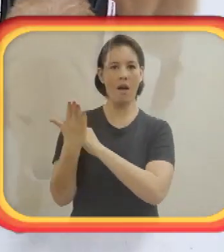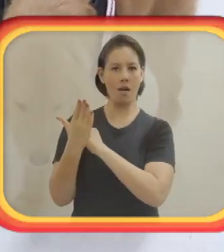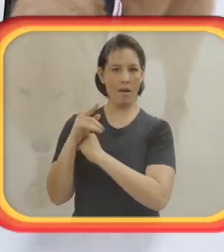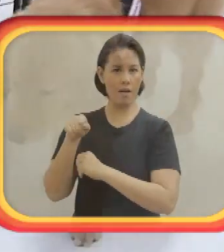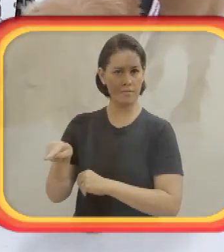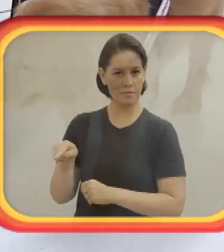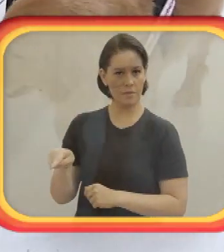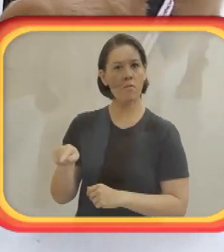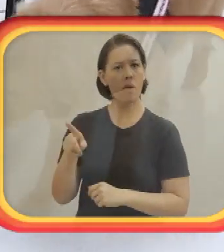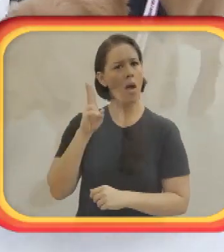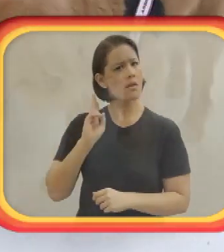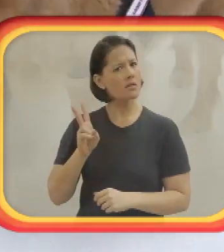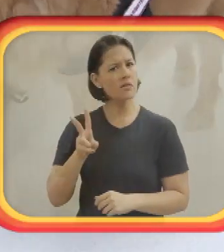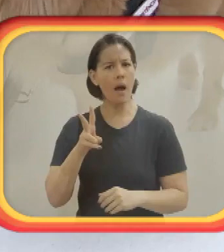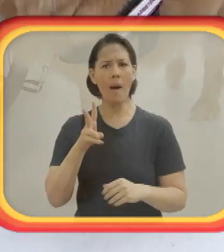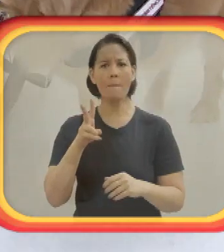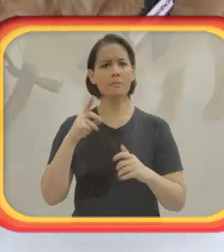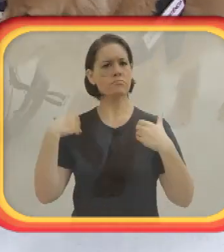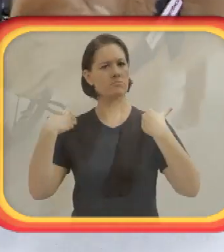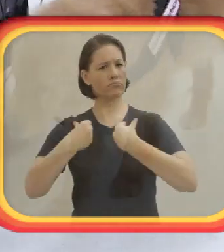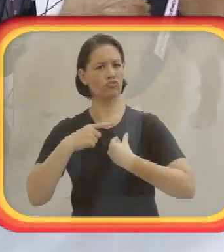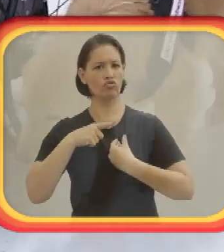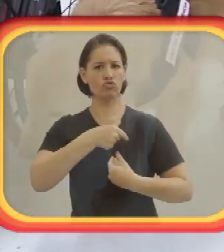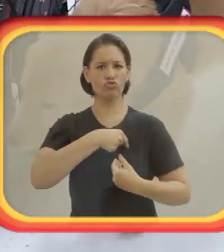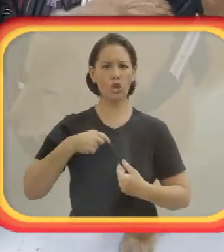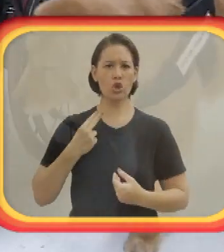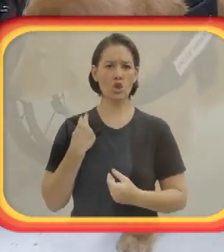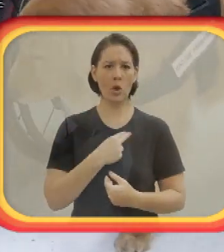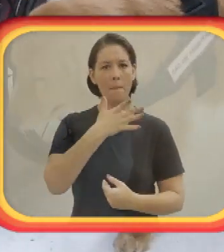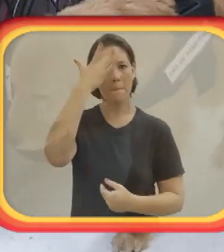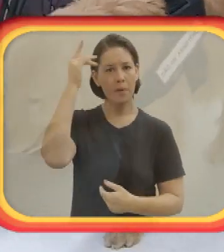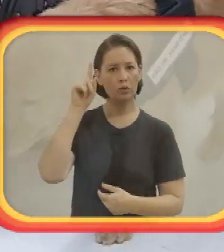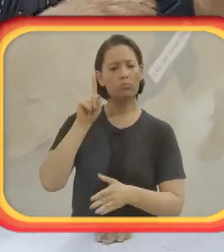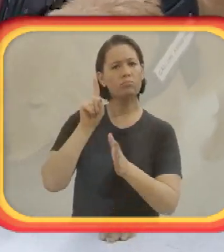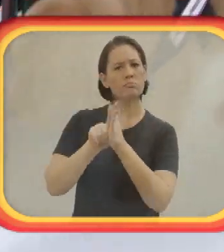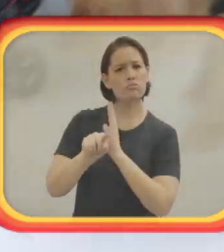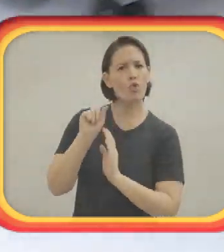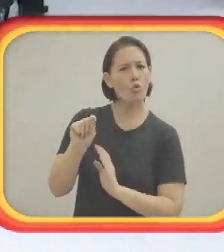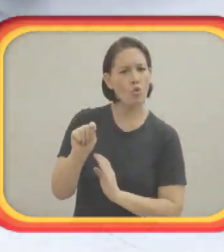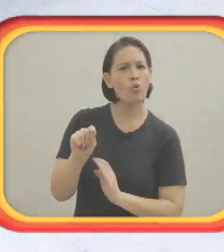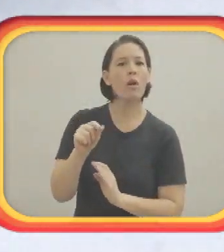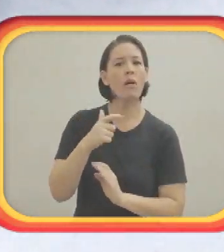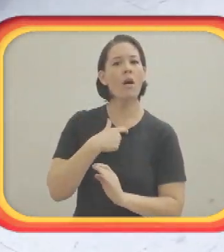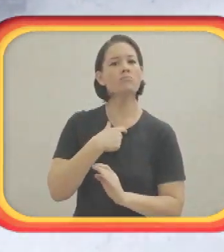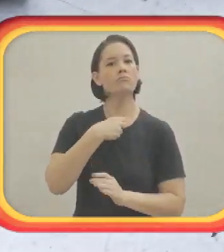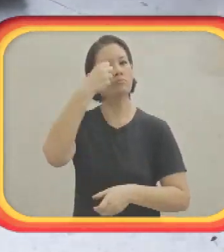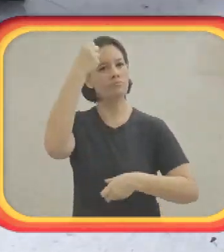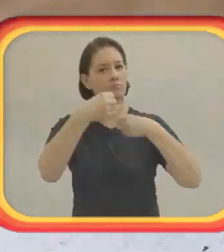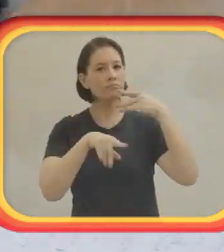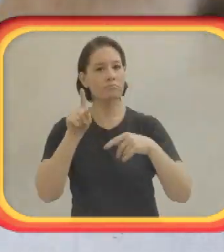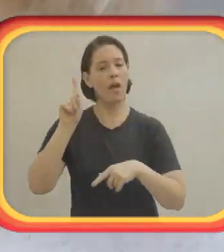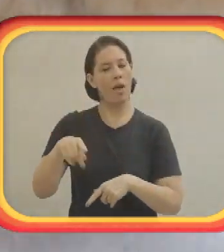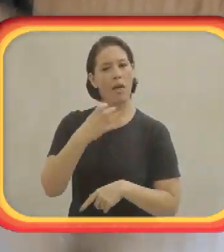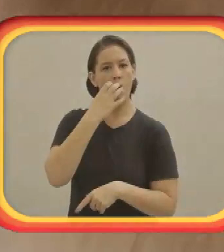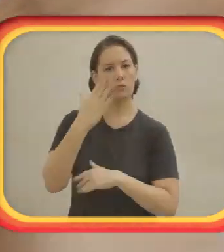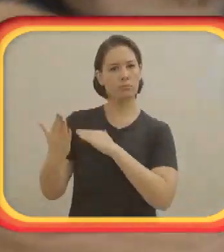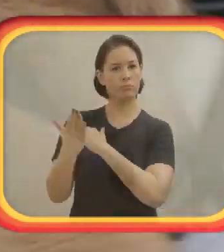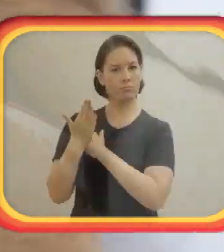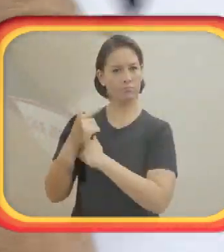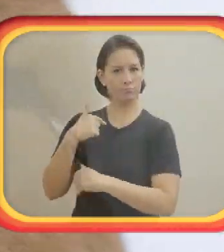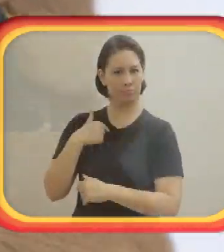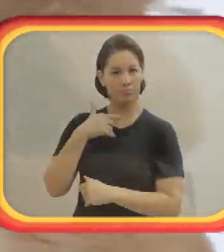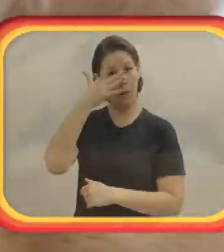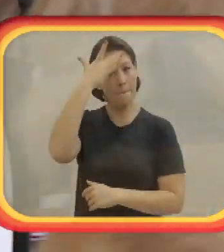eu consigo entrar com ela. Né? Ela tem uma carteirinha de cão de assistência, ela sempre tem que estar com colete.